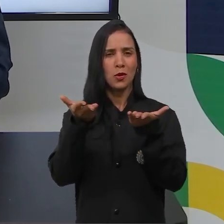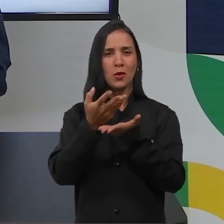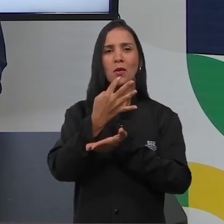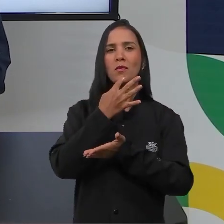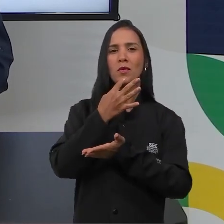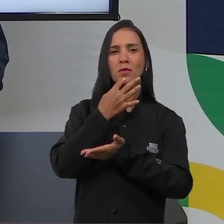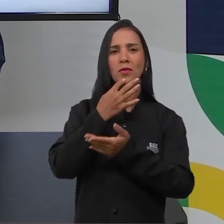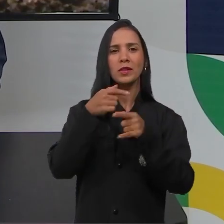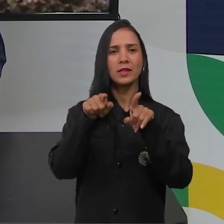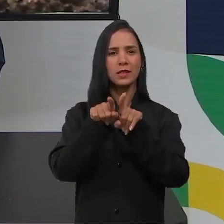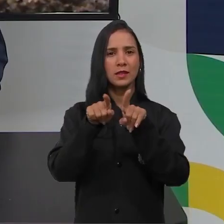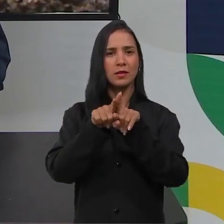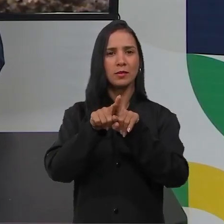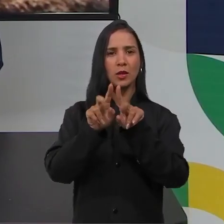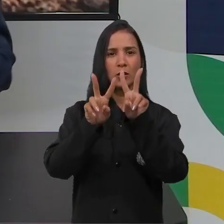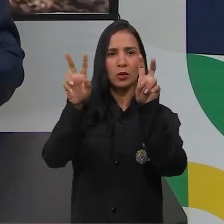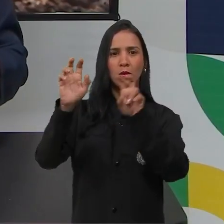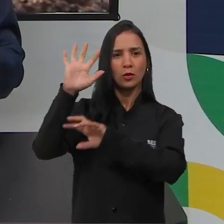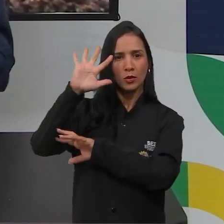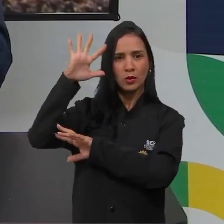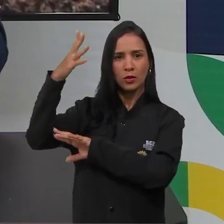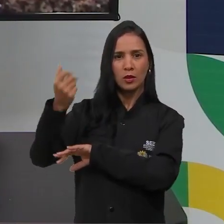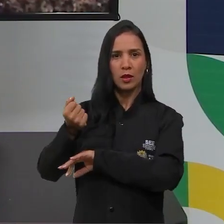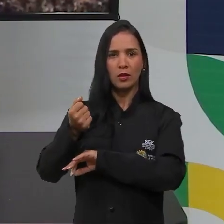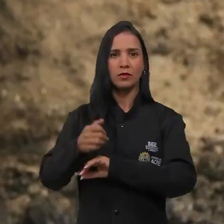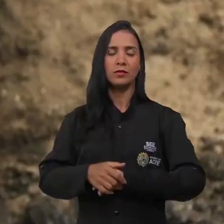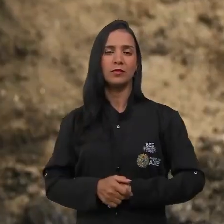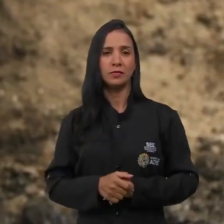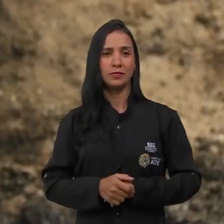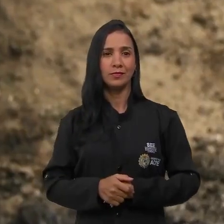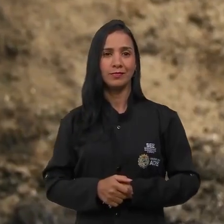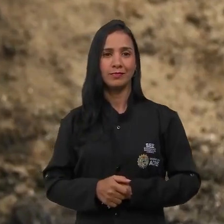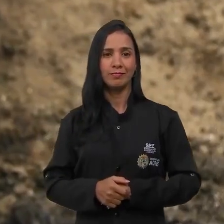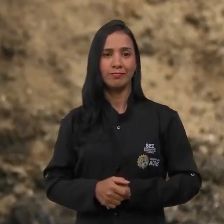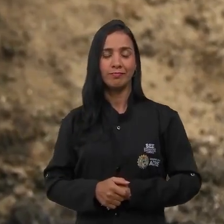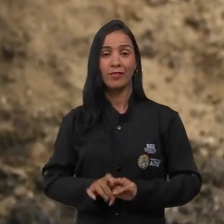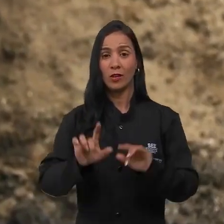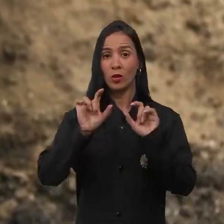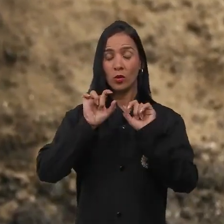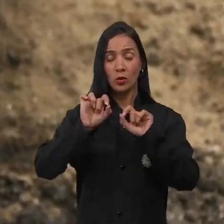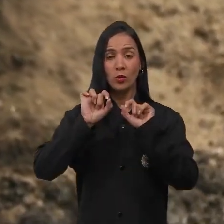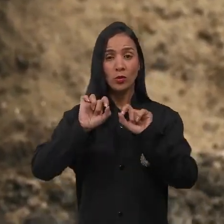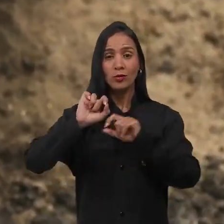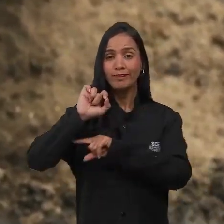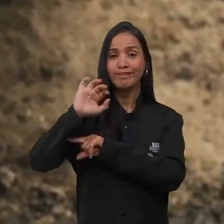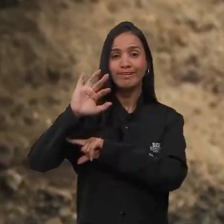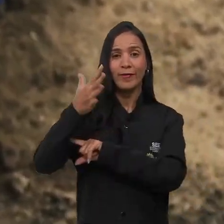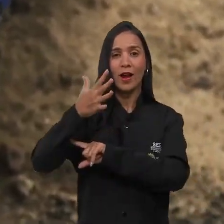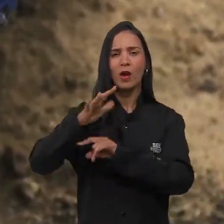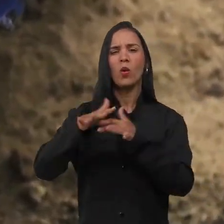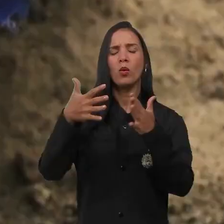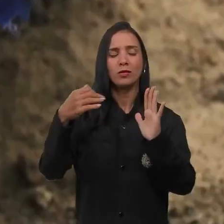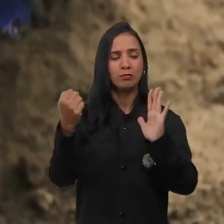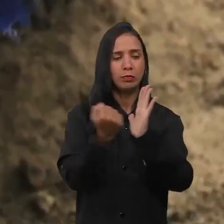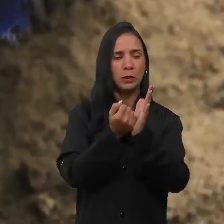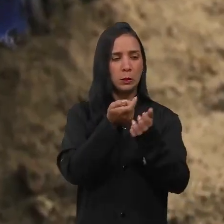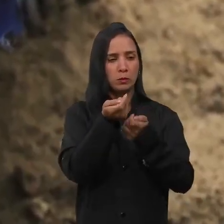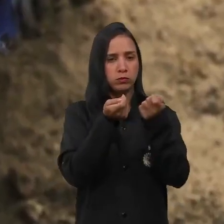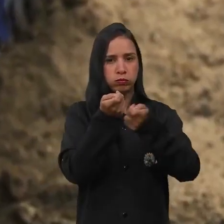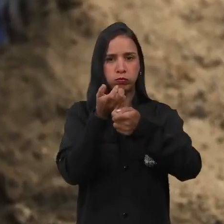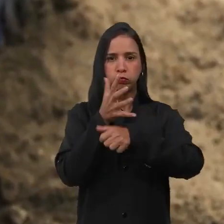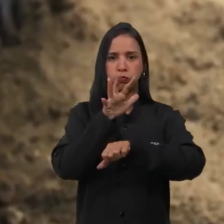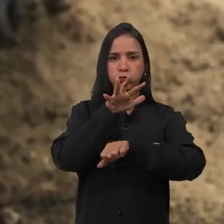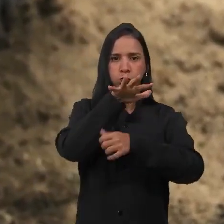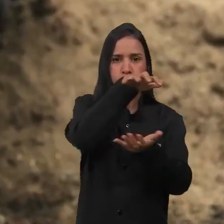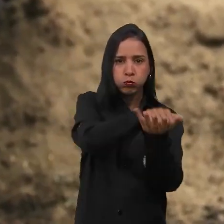também. Então, pessoal, agora nós vamos falar sobre as consequências da dominação, as consequências